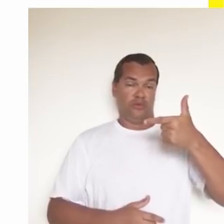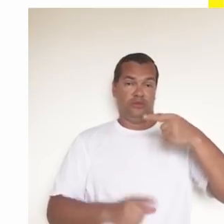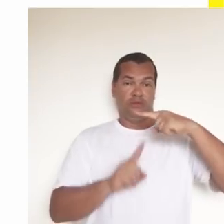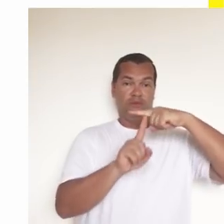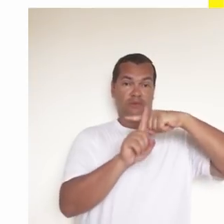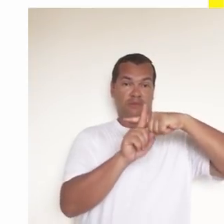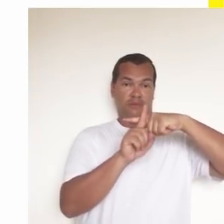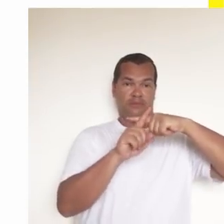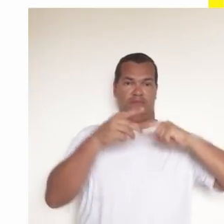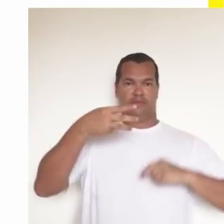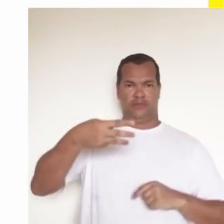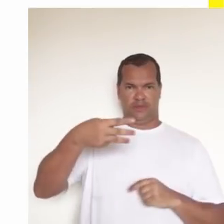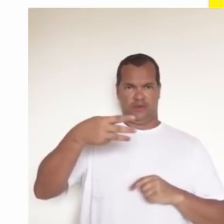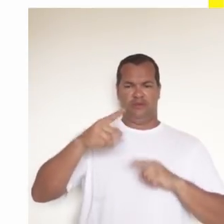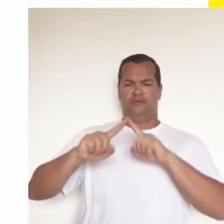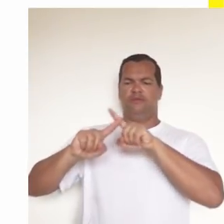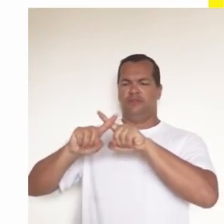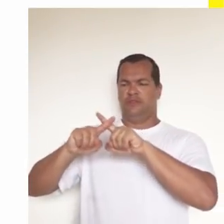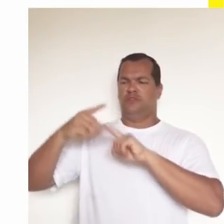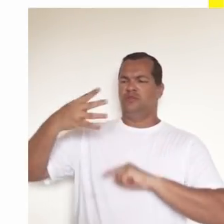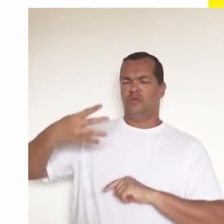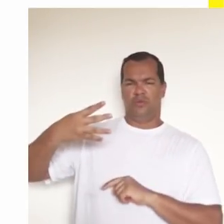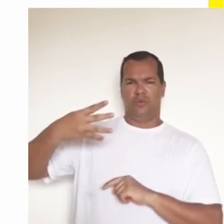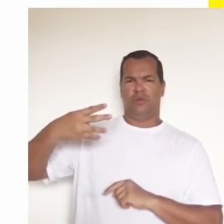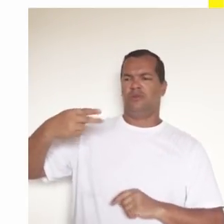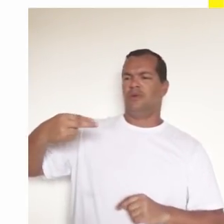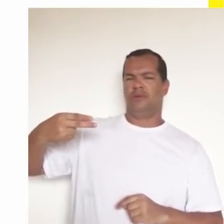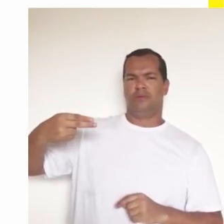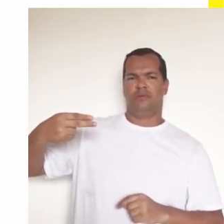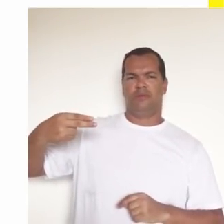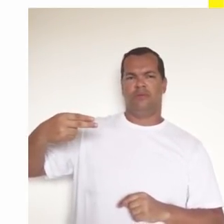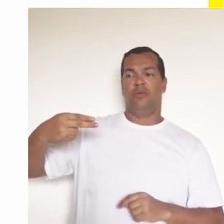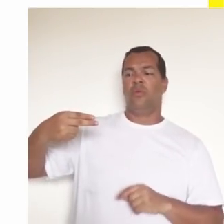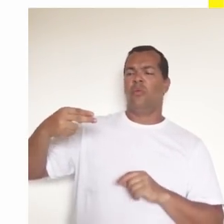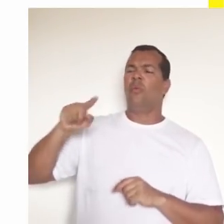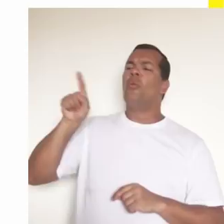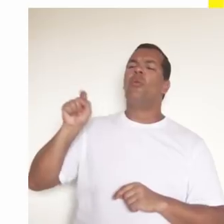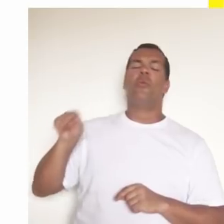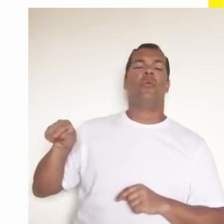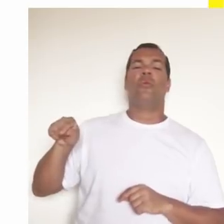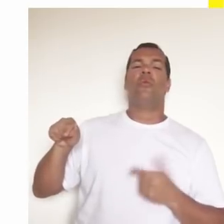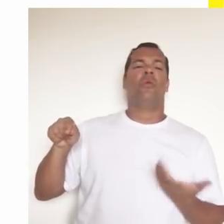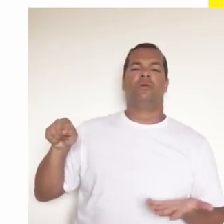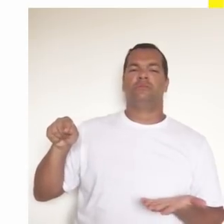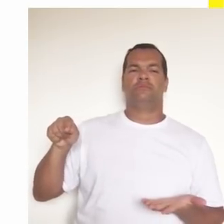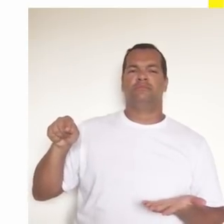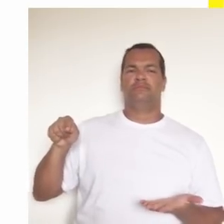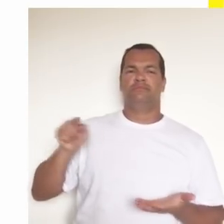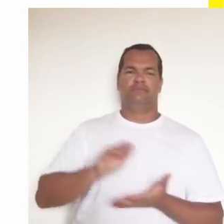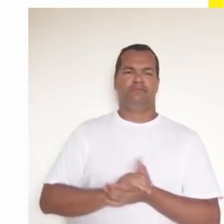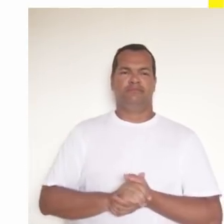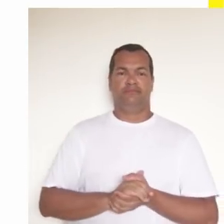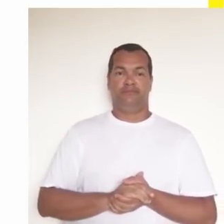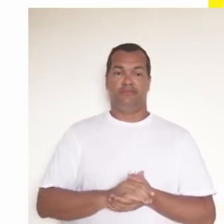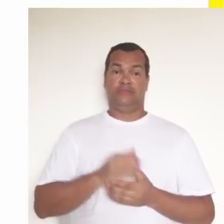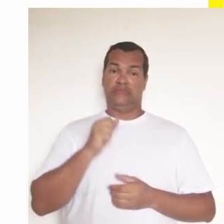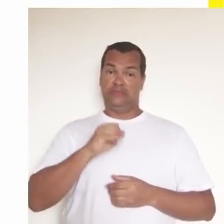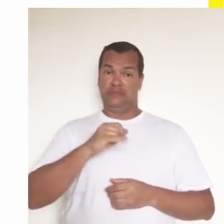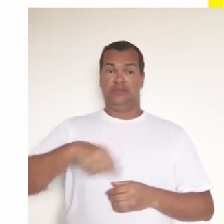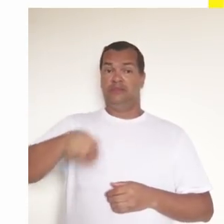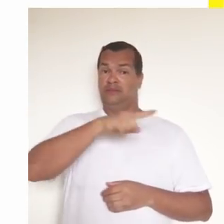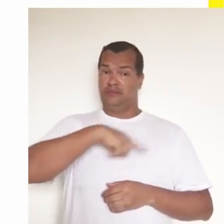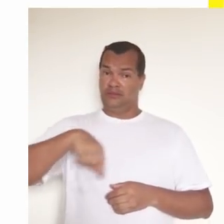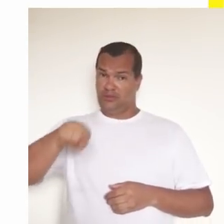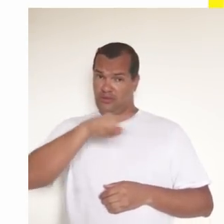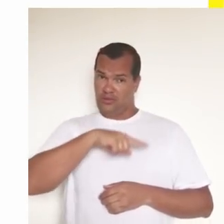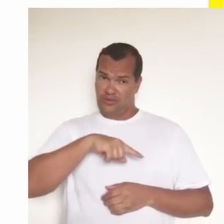2 mais 3 vezes 4 é igual a quanto? Se nós